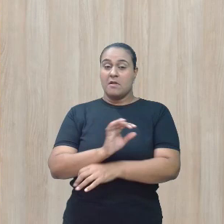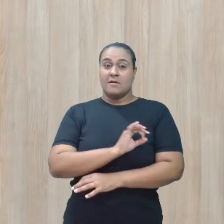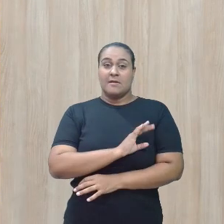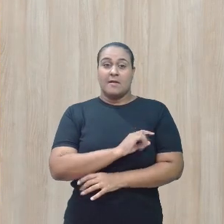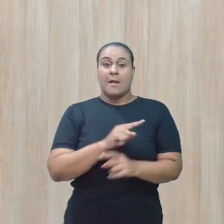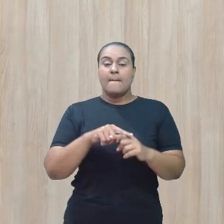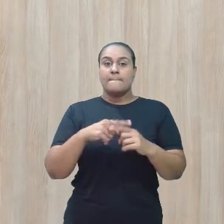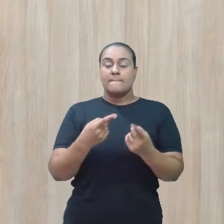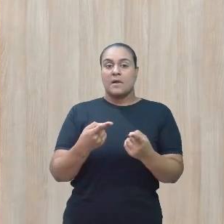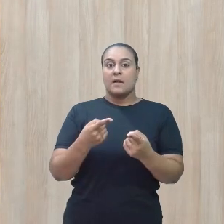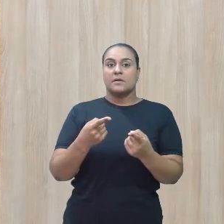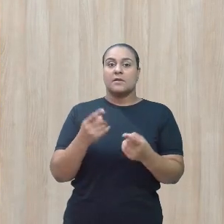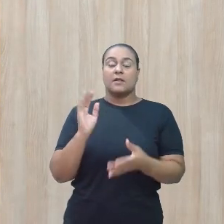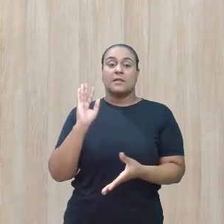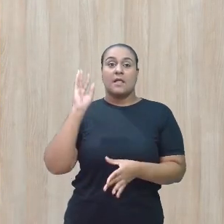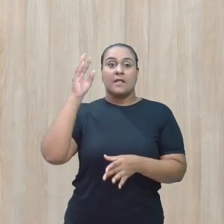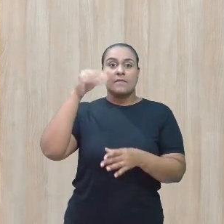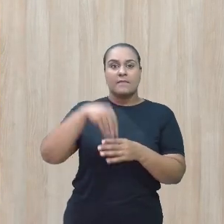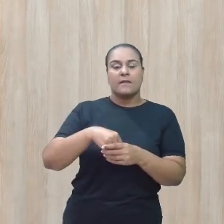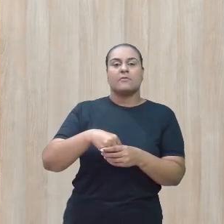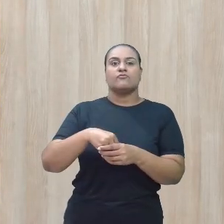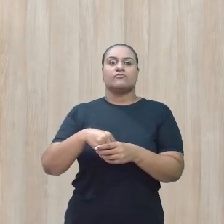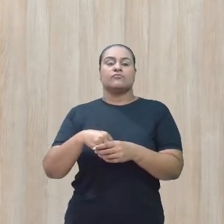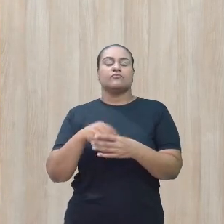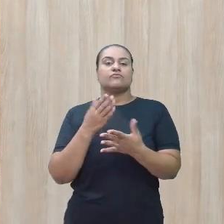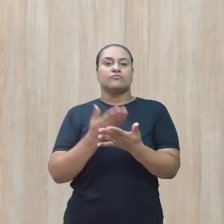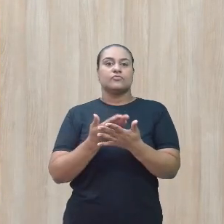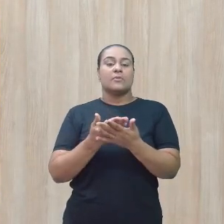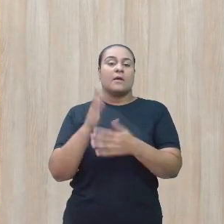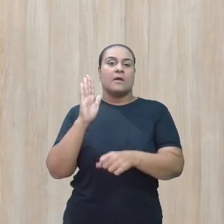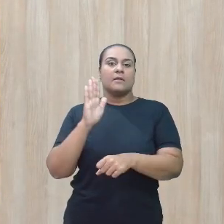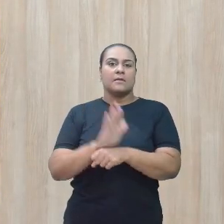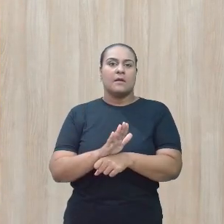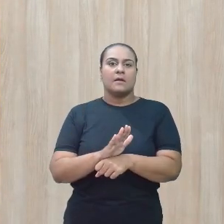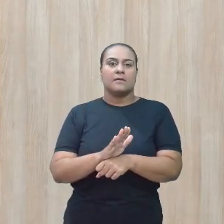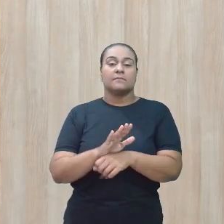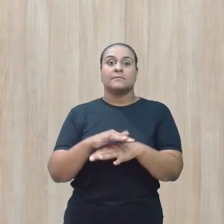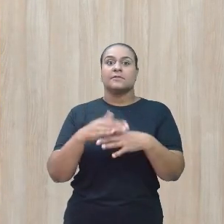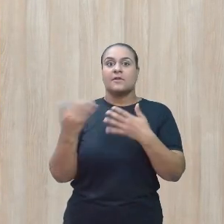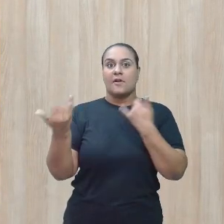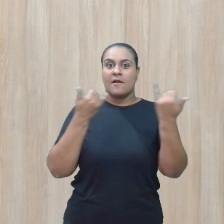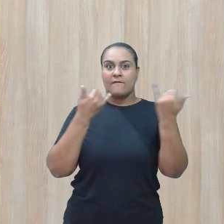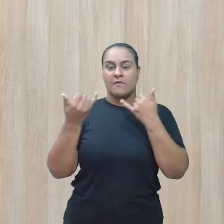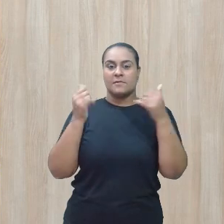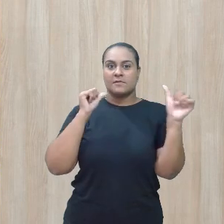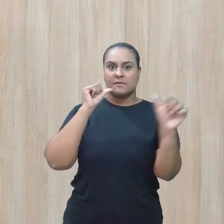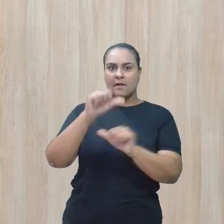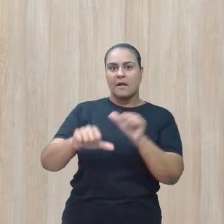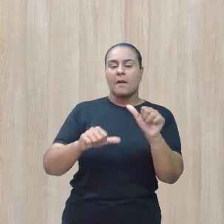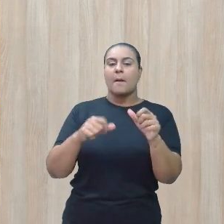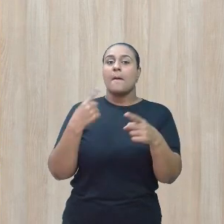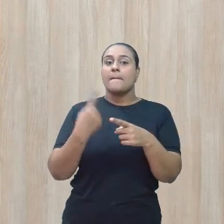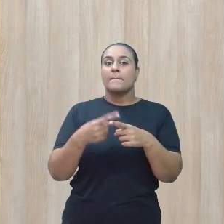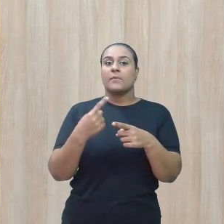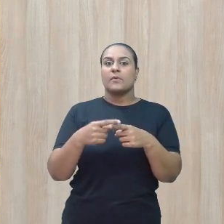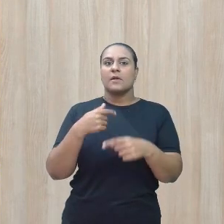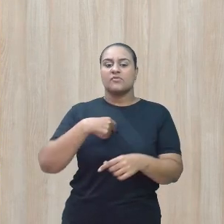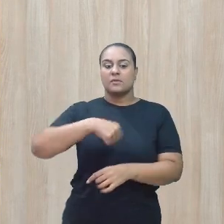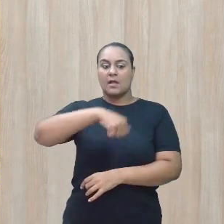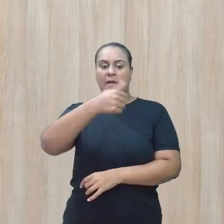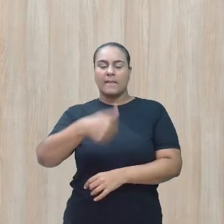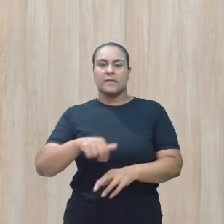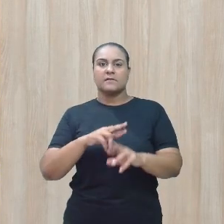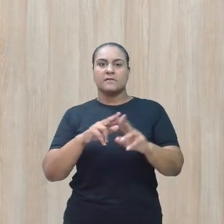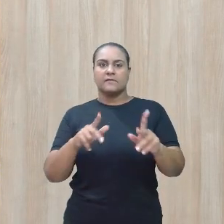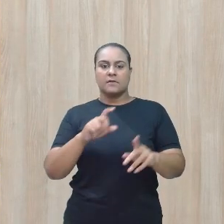tarde. Então, a informação ela começa sendo alterada porque a gente está mudando a análise. Eu estou partindo de uma